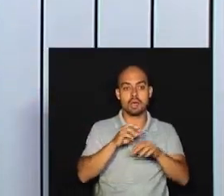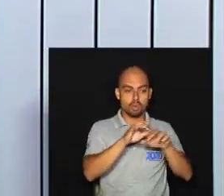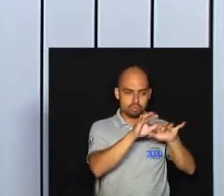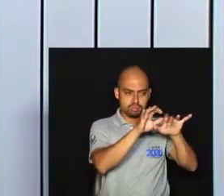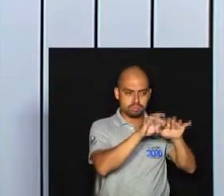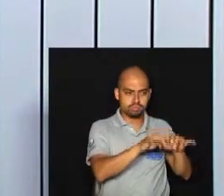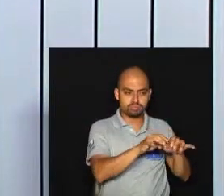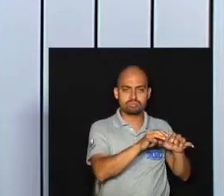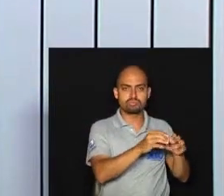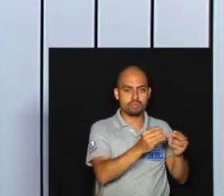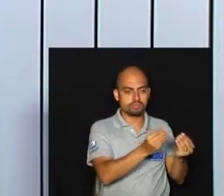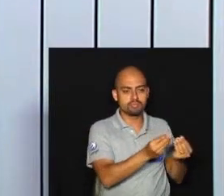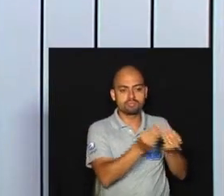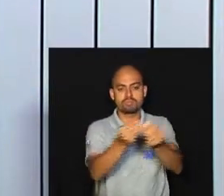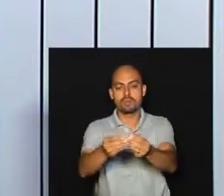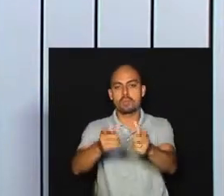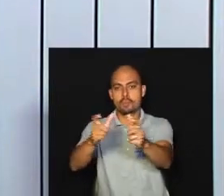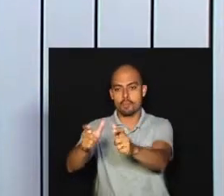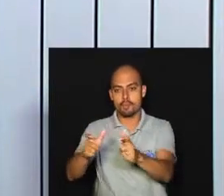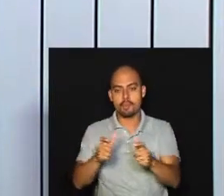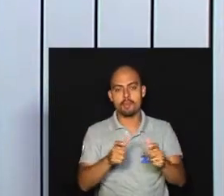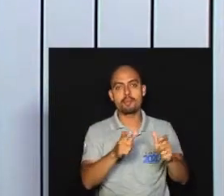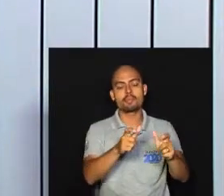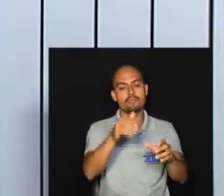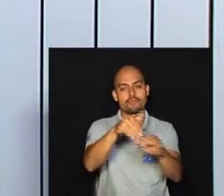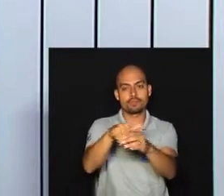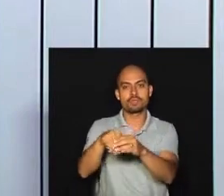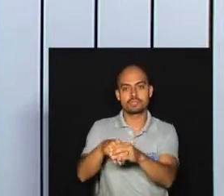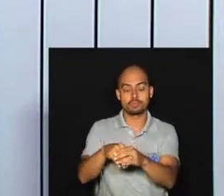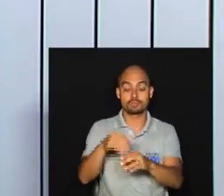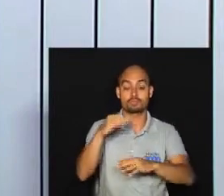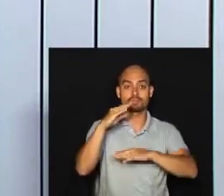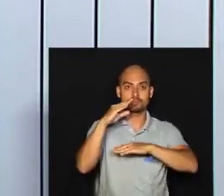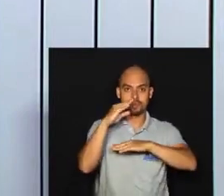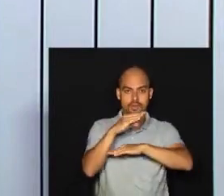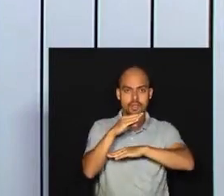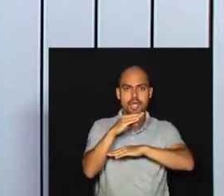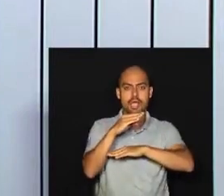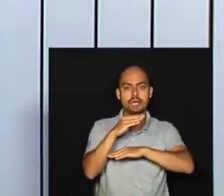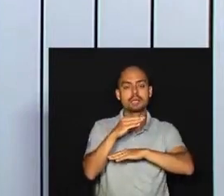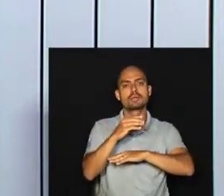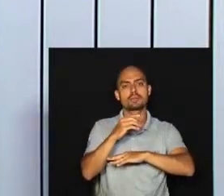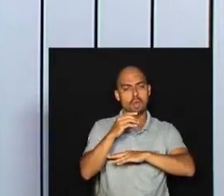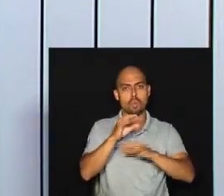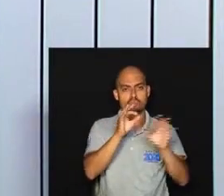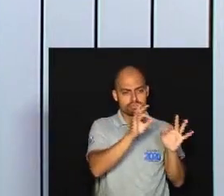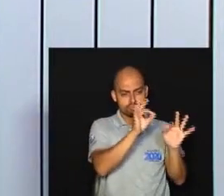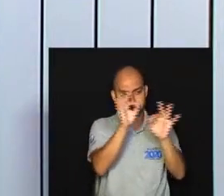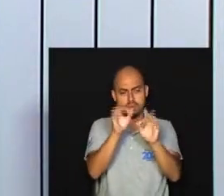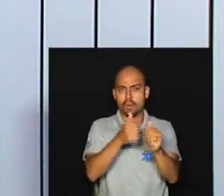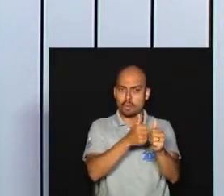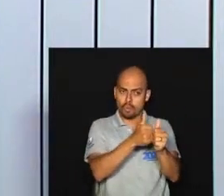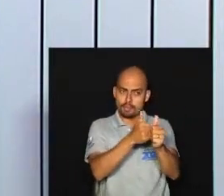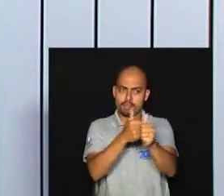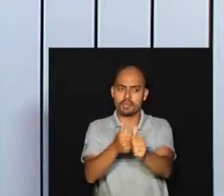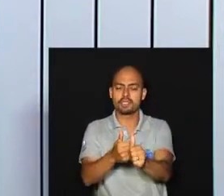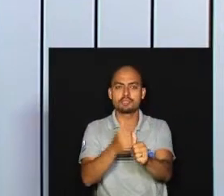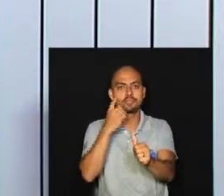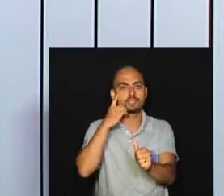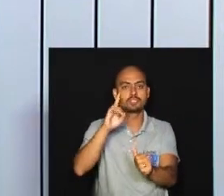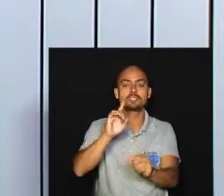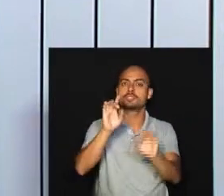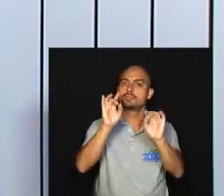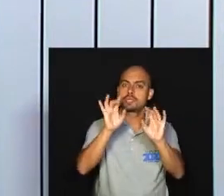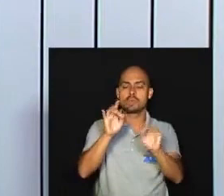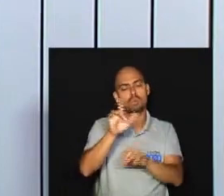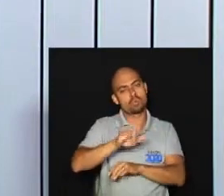foram direto aos locais de votação. A TV Câmara Campinas, que está fazendo esta super cobertura deste dia especial,